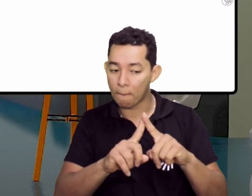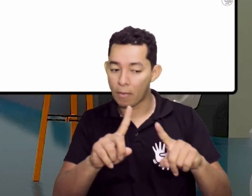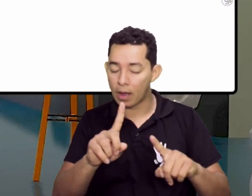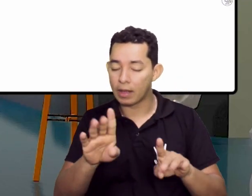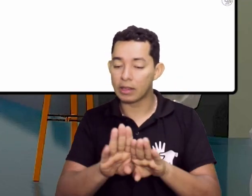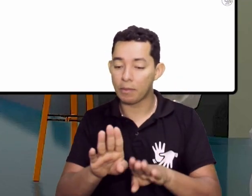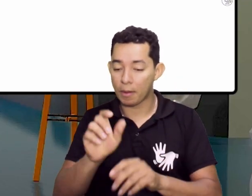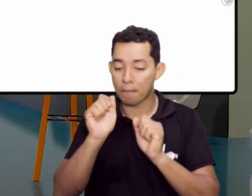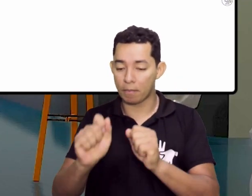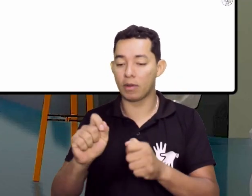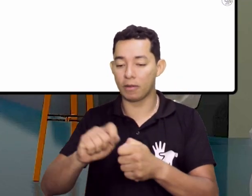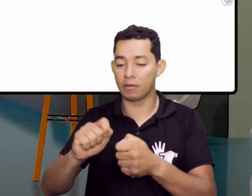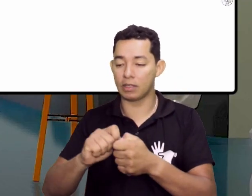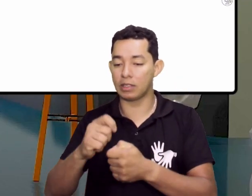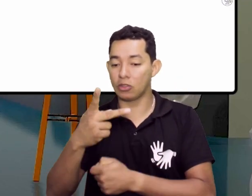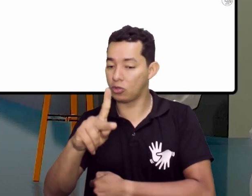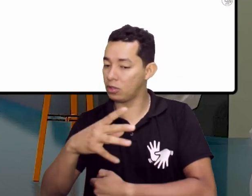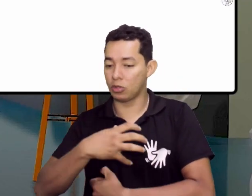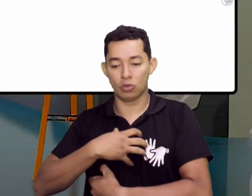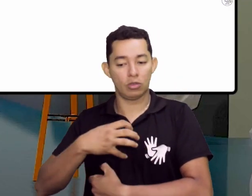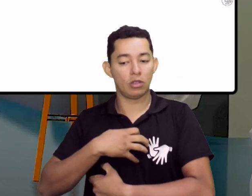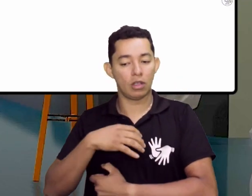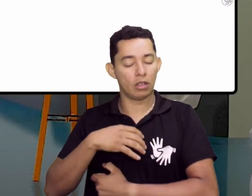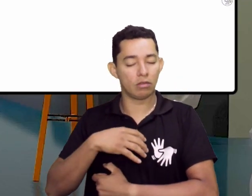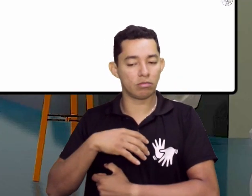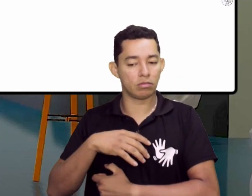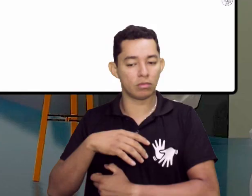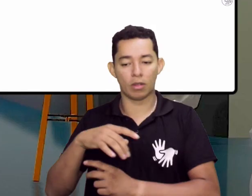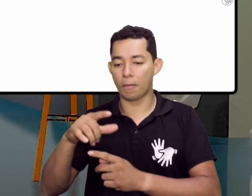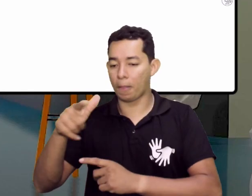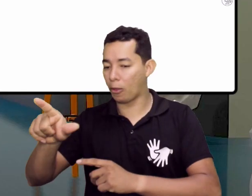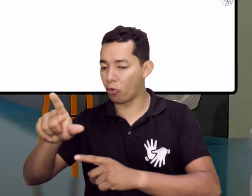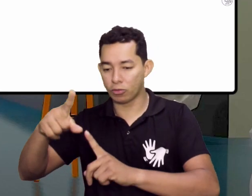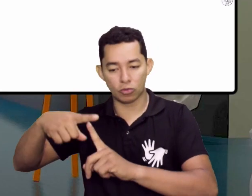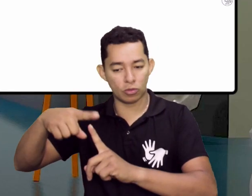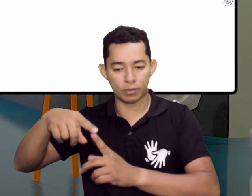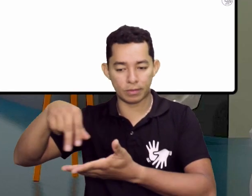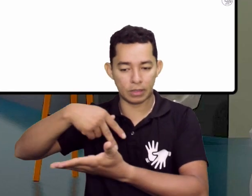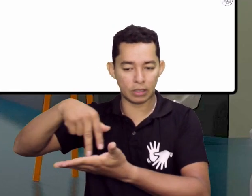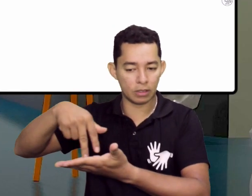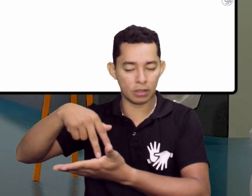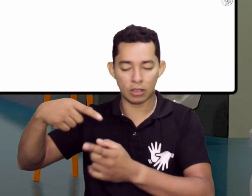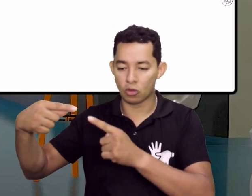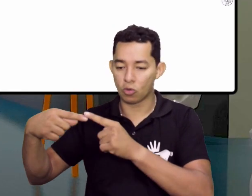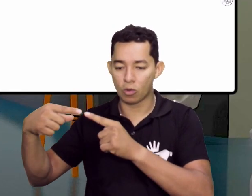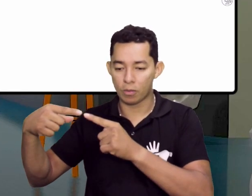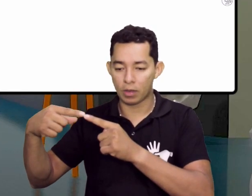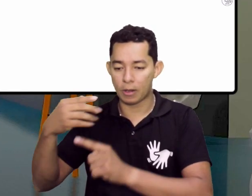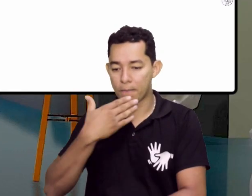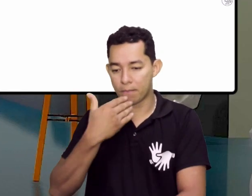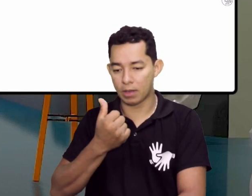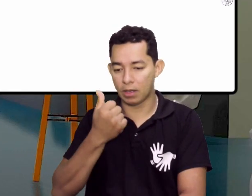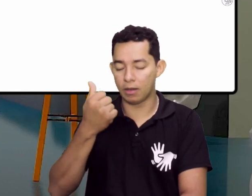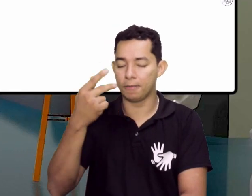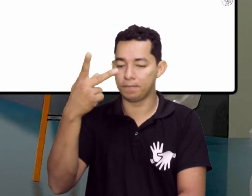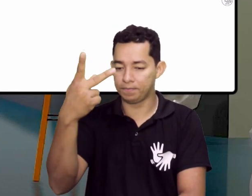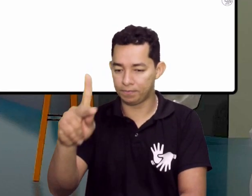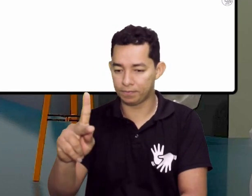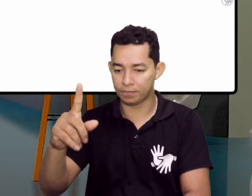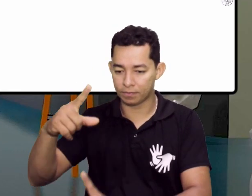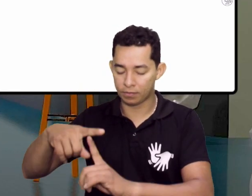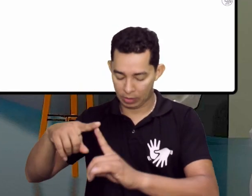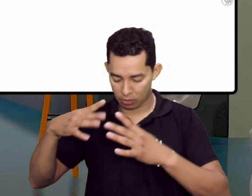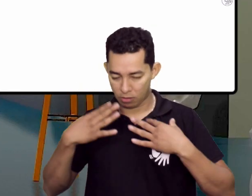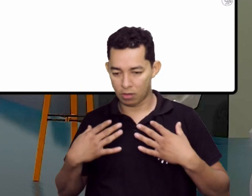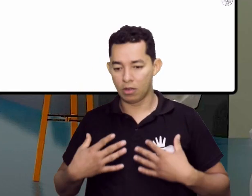que você acha que está mais de acordo com que você pode dançar. E também